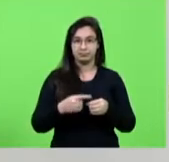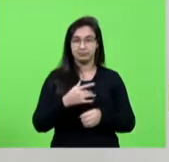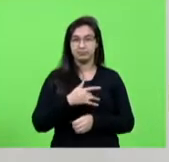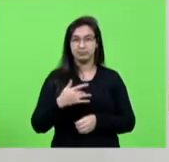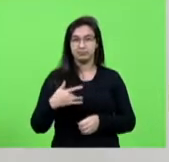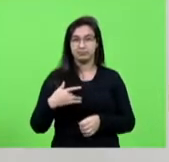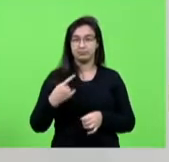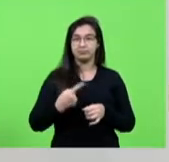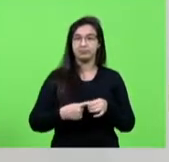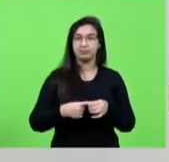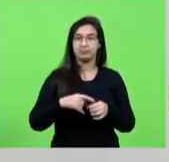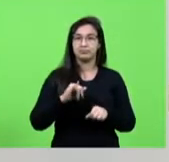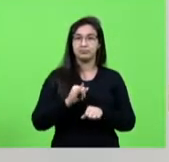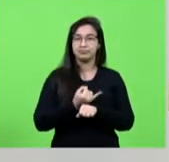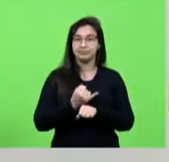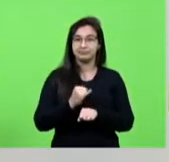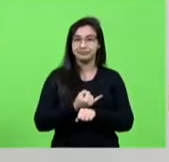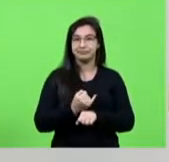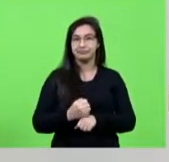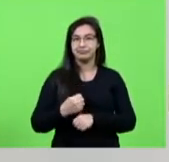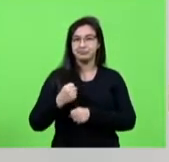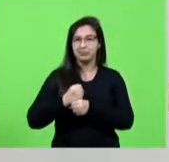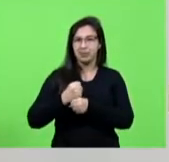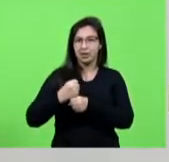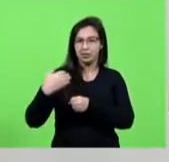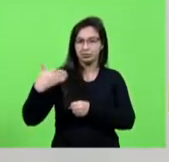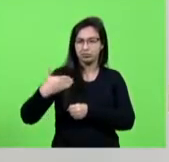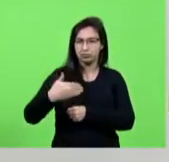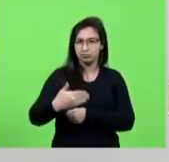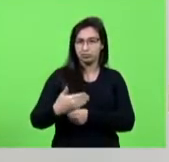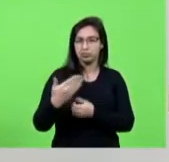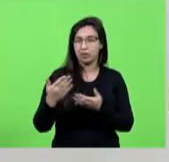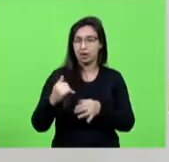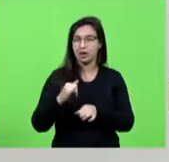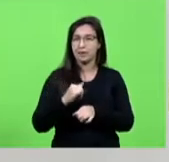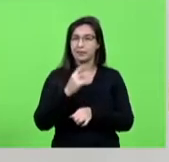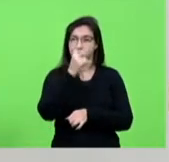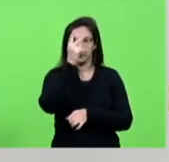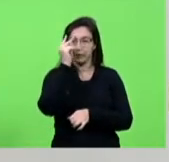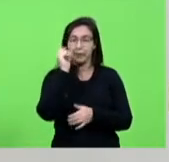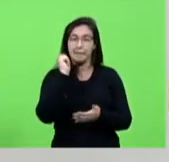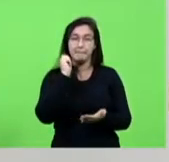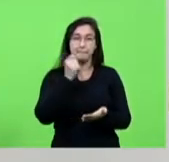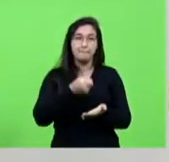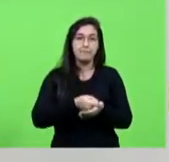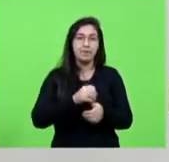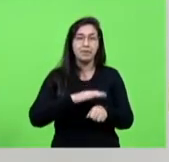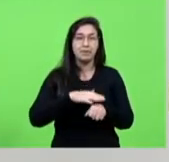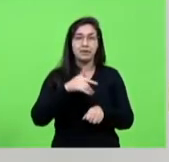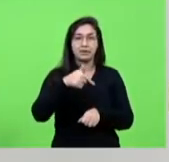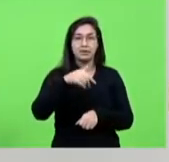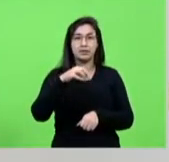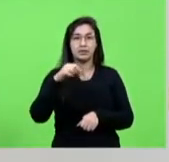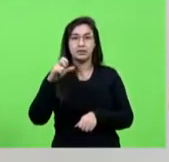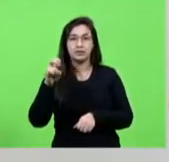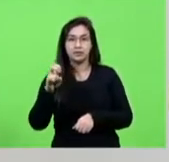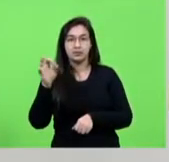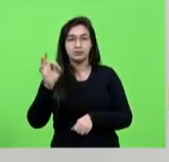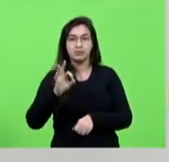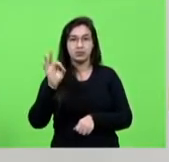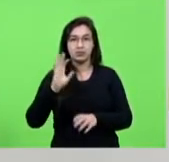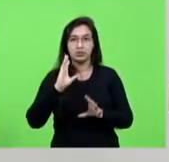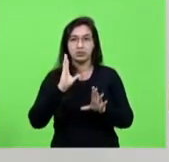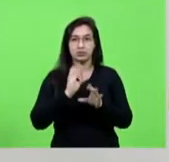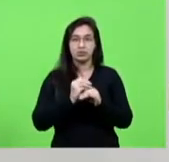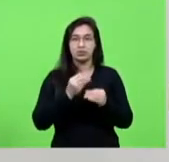Nos últimos anos, a Prefeitura Municipal de Joinville tem pago mais de 75% do total da folha dos funcionários do Hospital